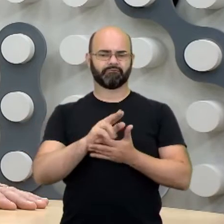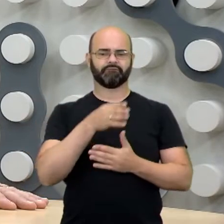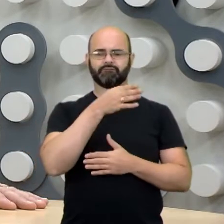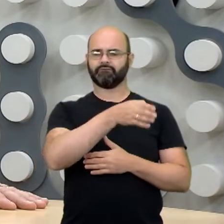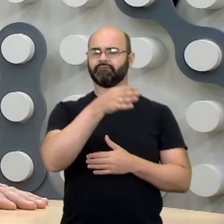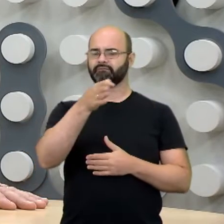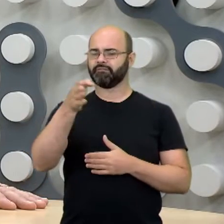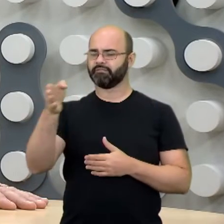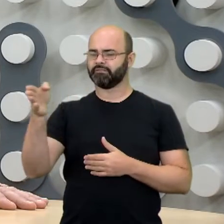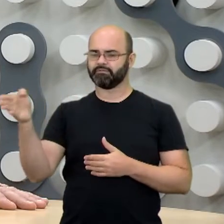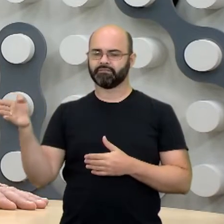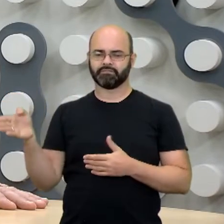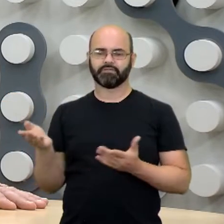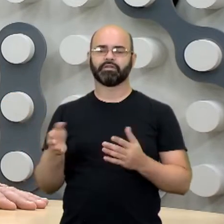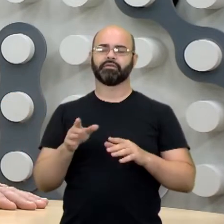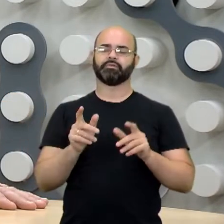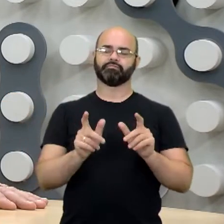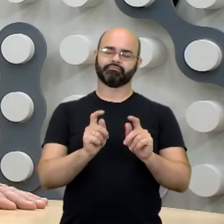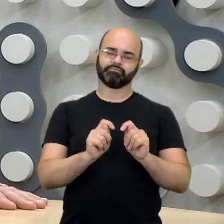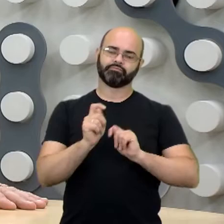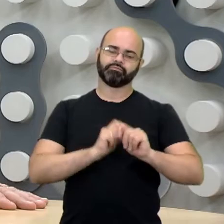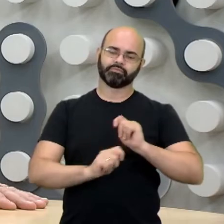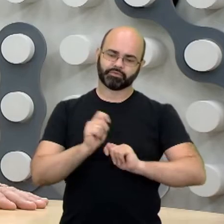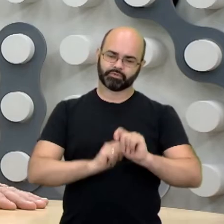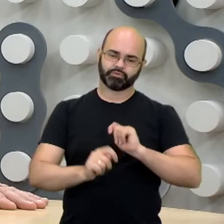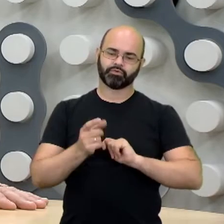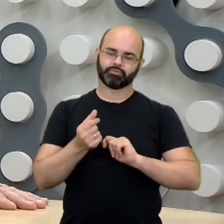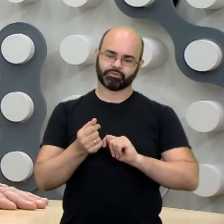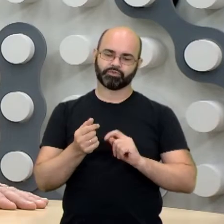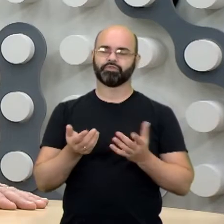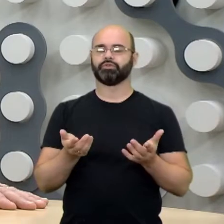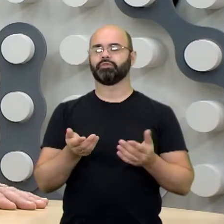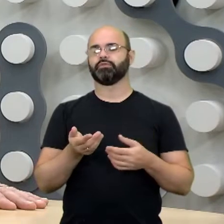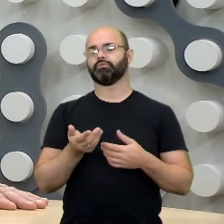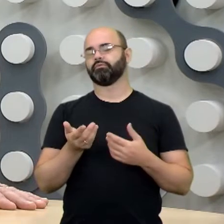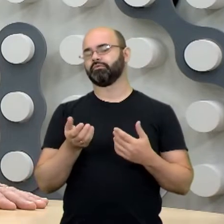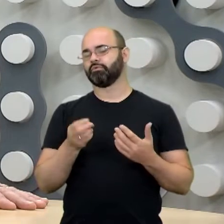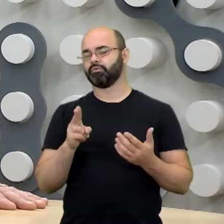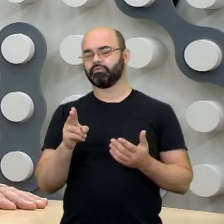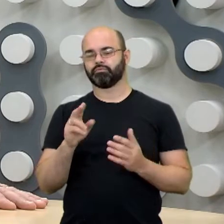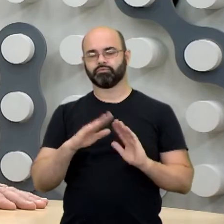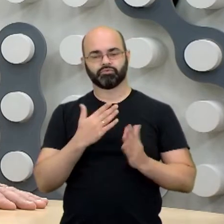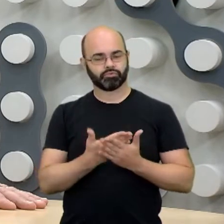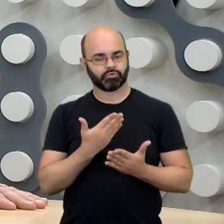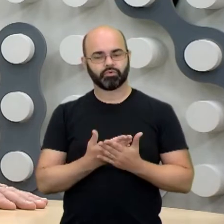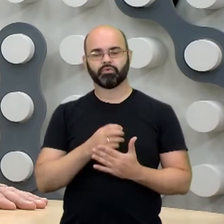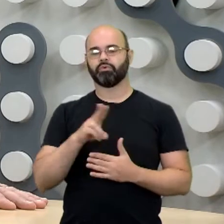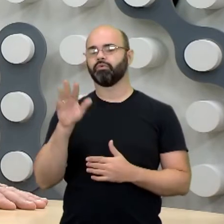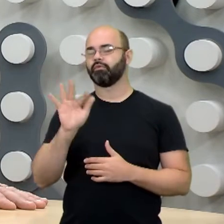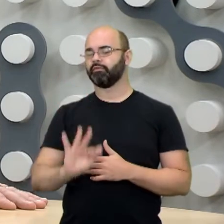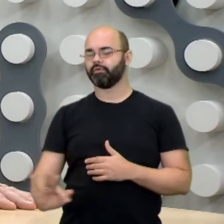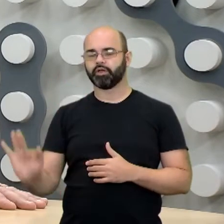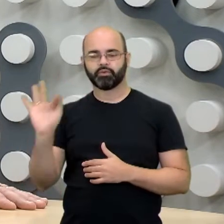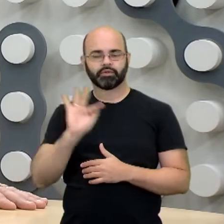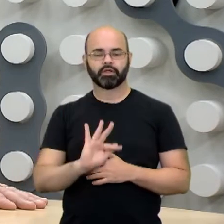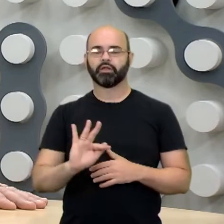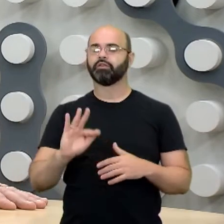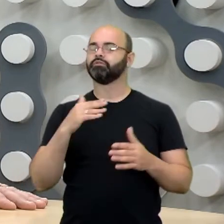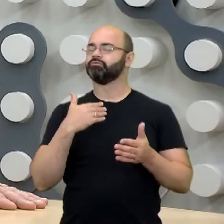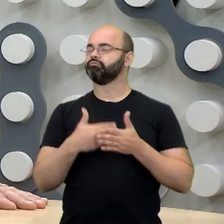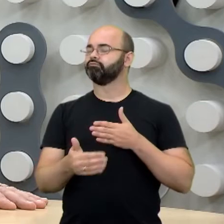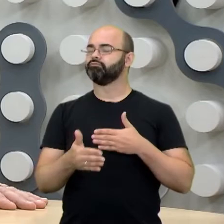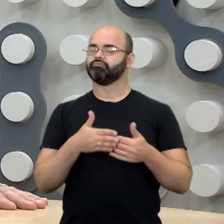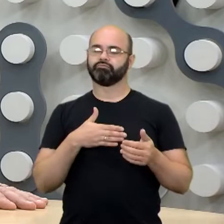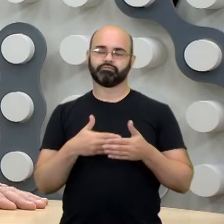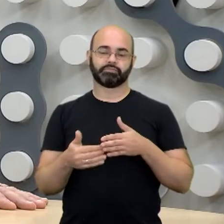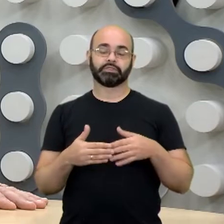no país todo, seja na escola, seja nas universidades, seja na mídia. Qualquer um, quando fala